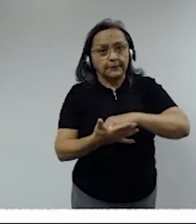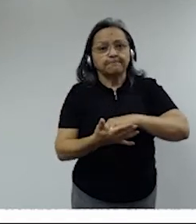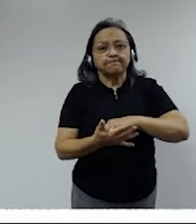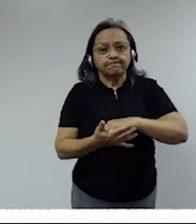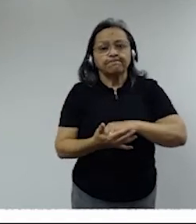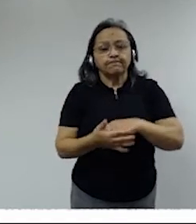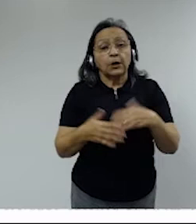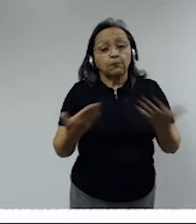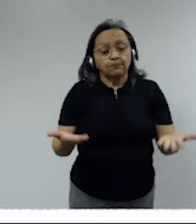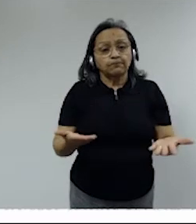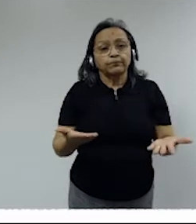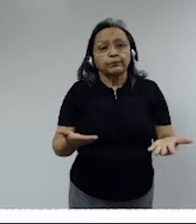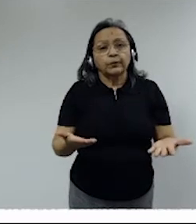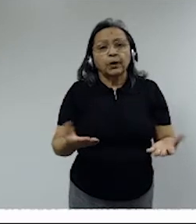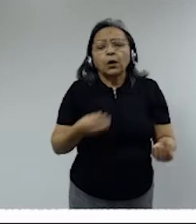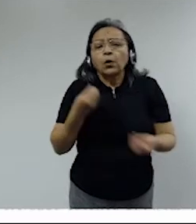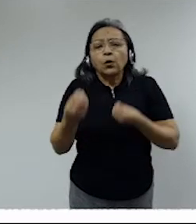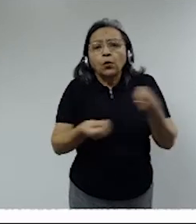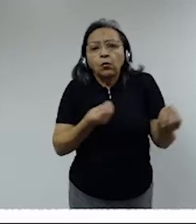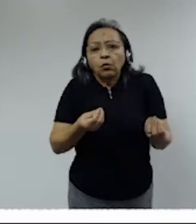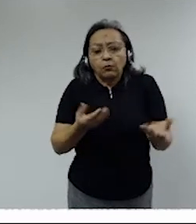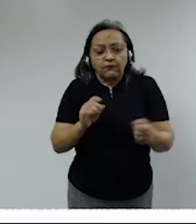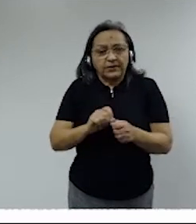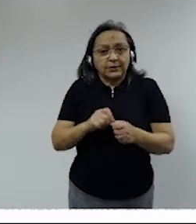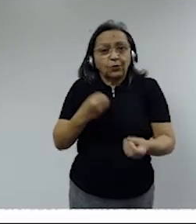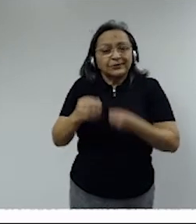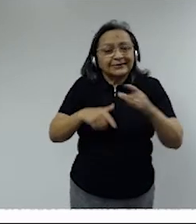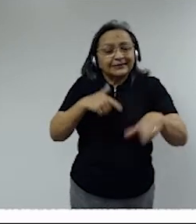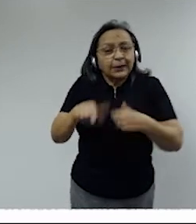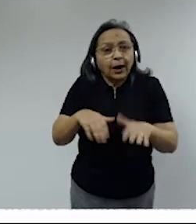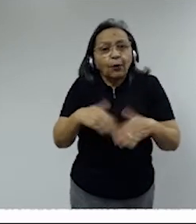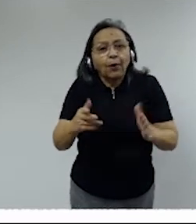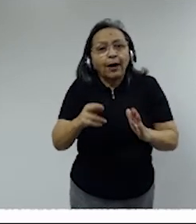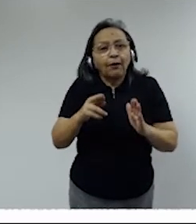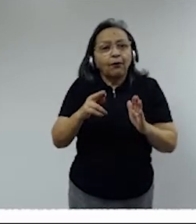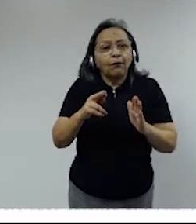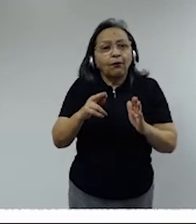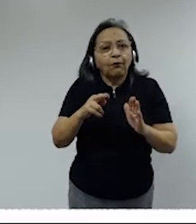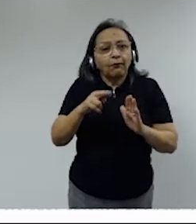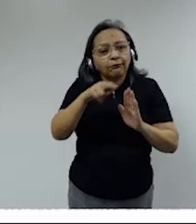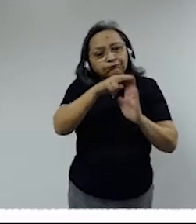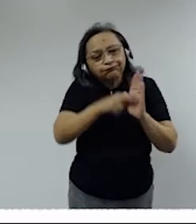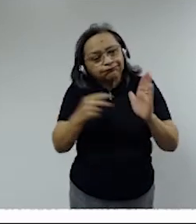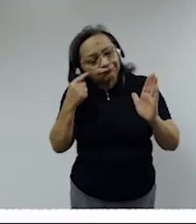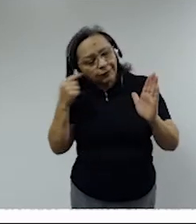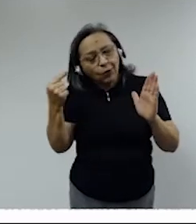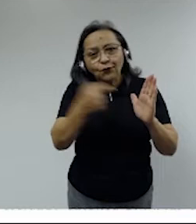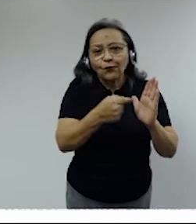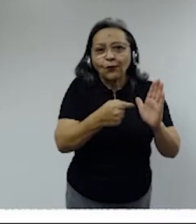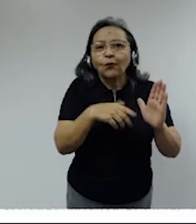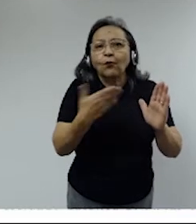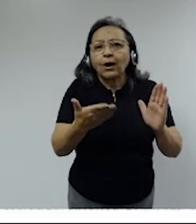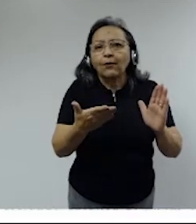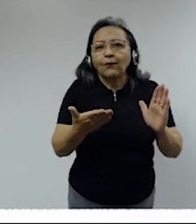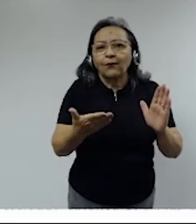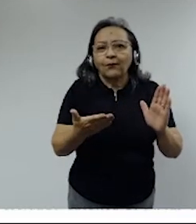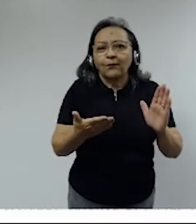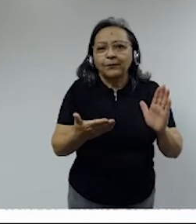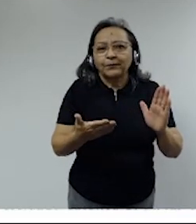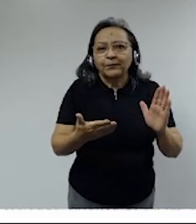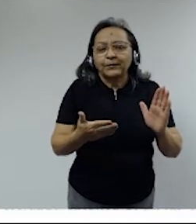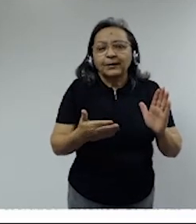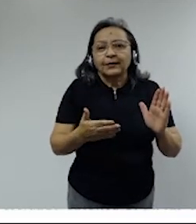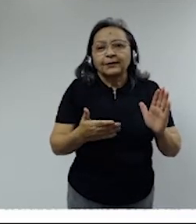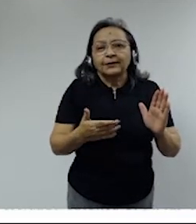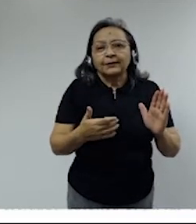Frente à pandemia. Então, como trabalhar? Qual o critério se utilizar? Né? Quais eram os critérios